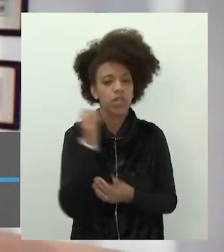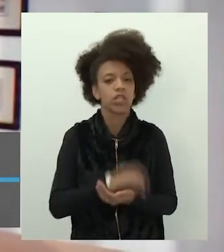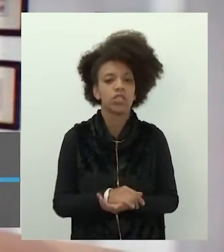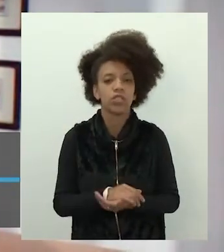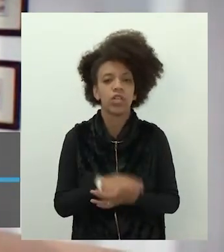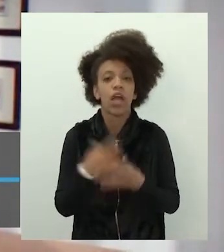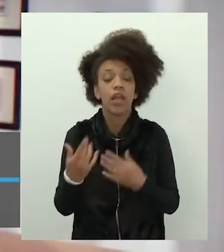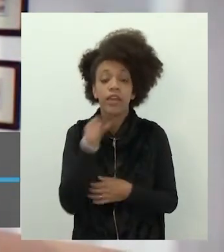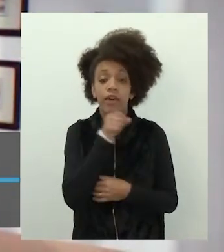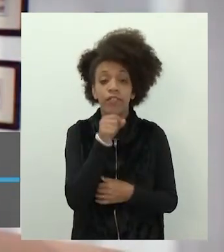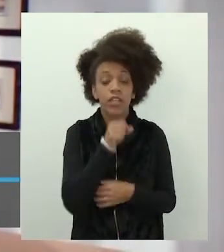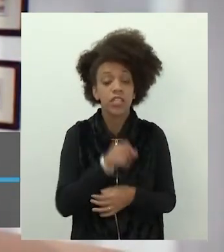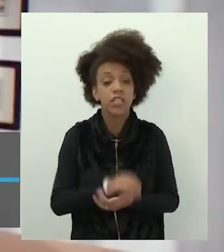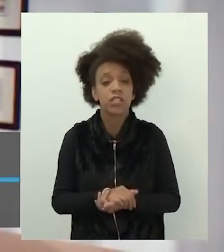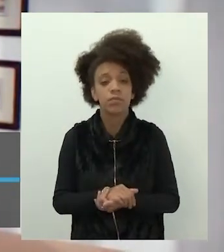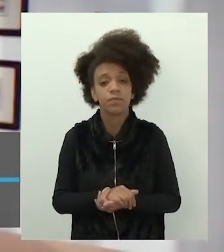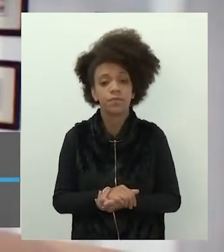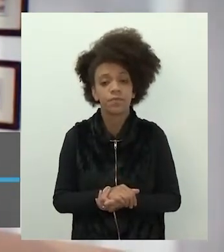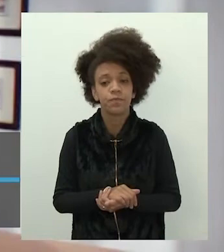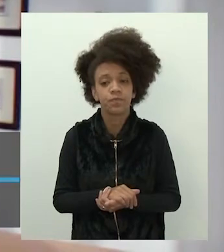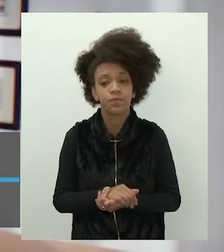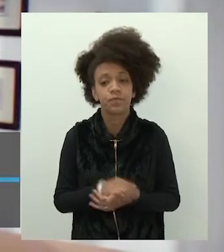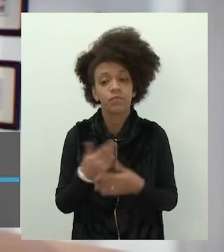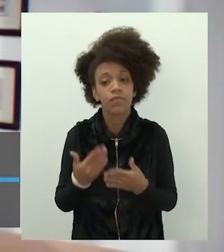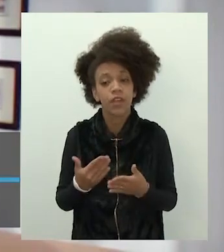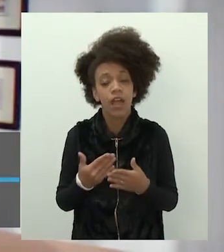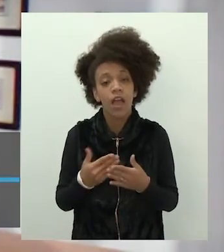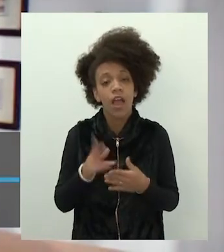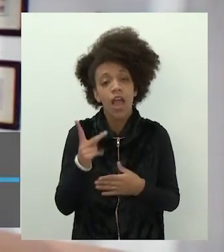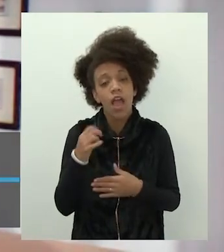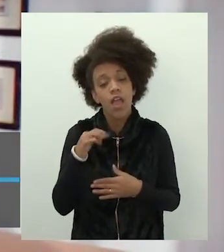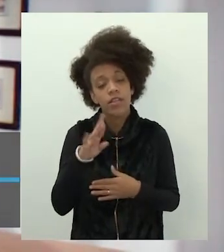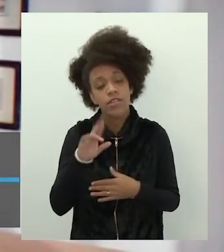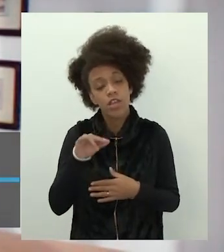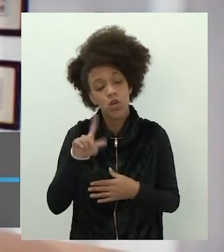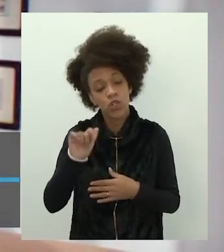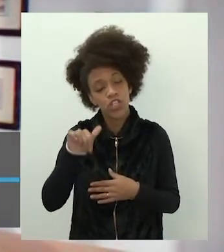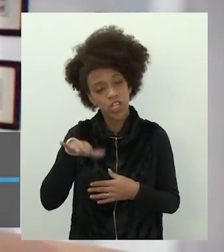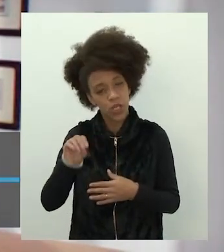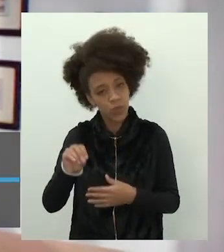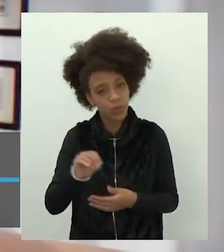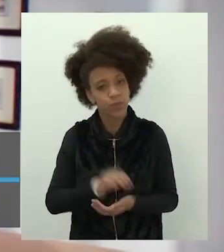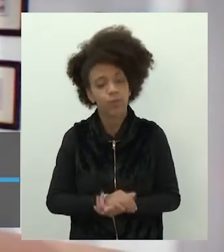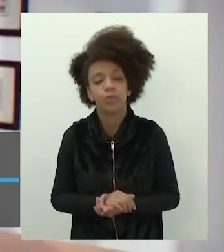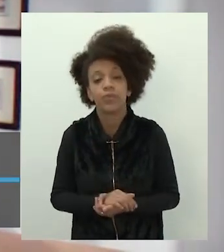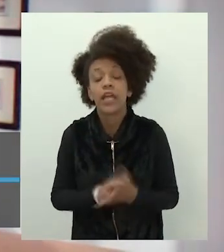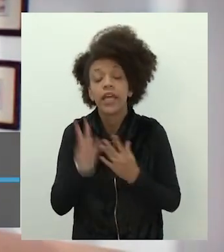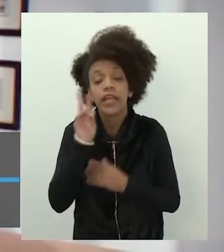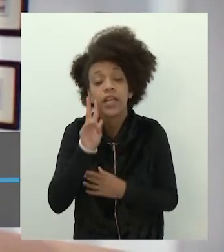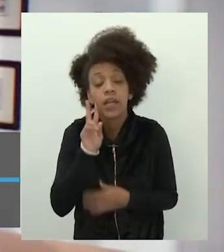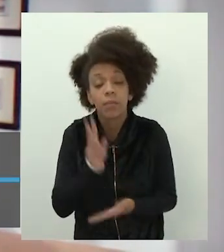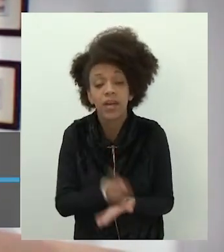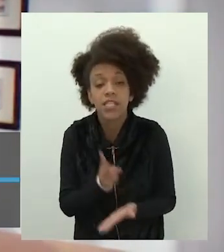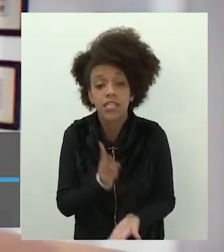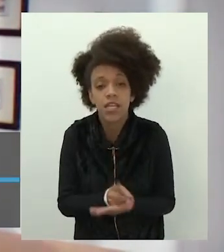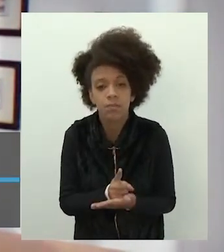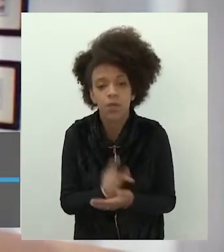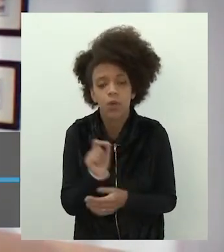que a velhice é heterogeneizante, esse é um. E lembrar sempre